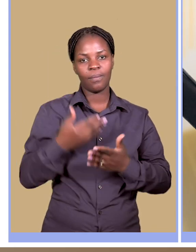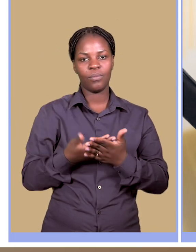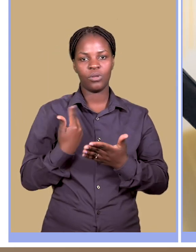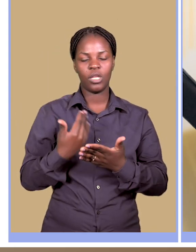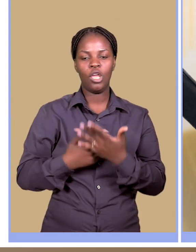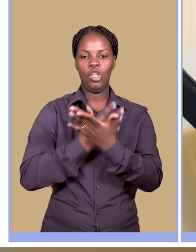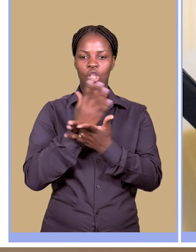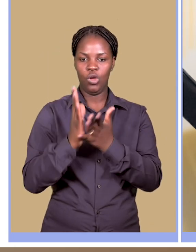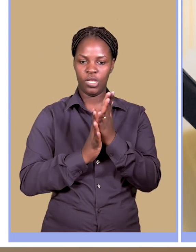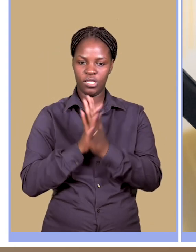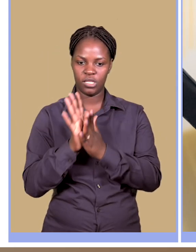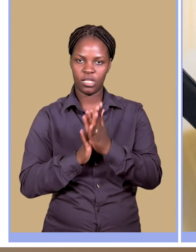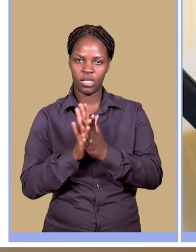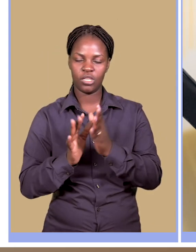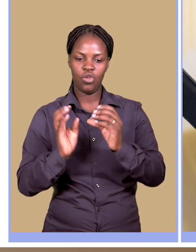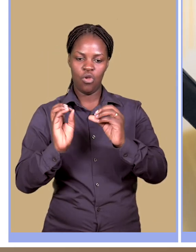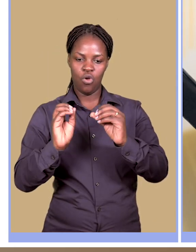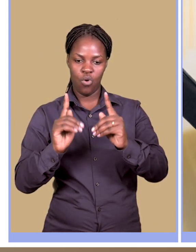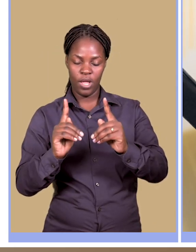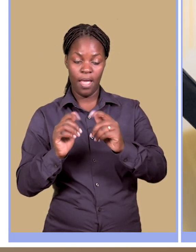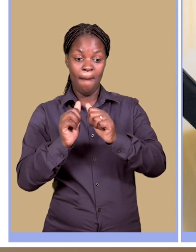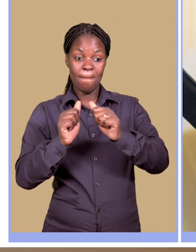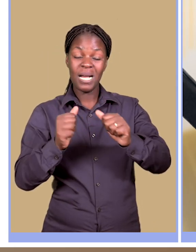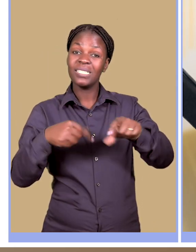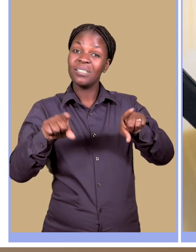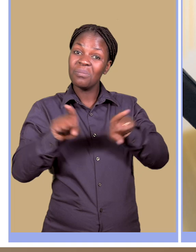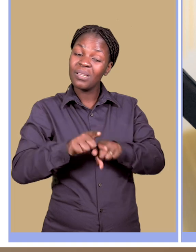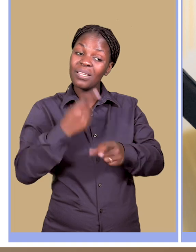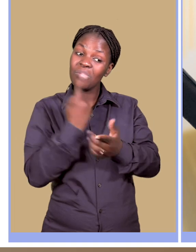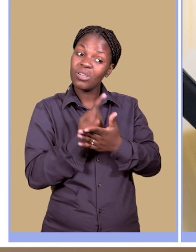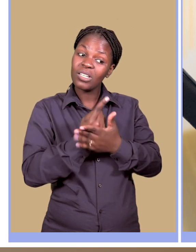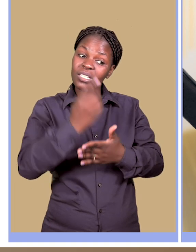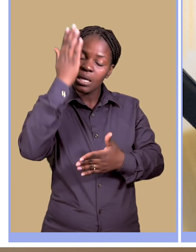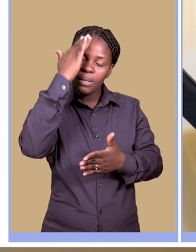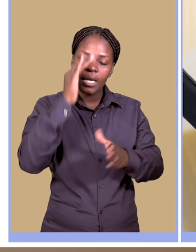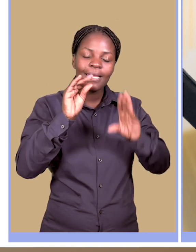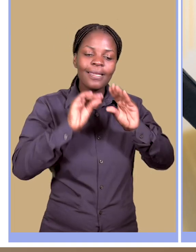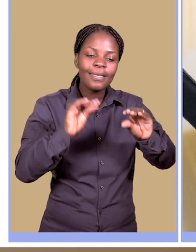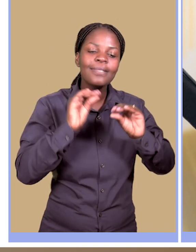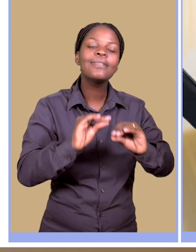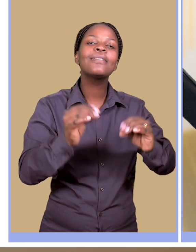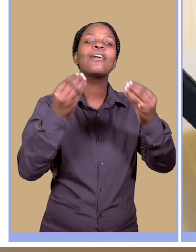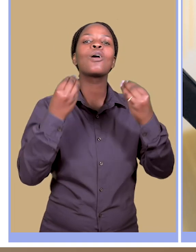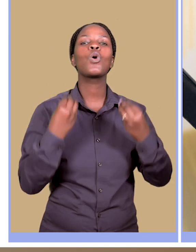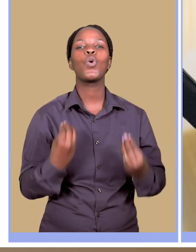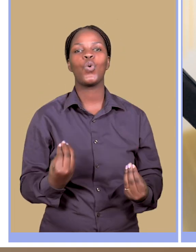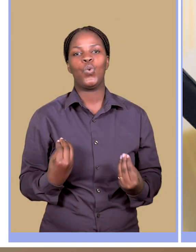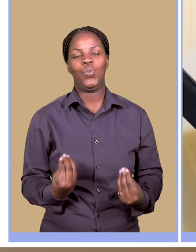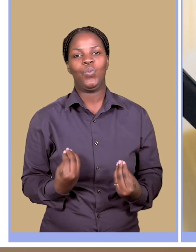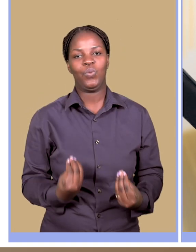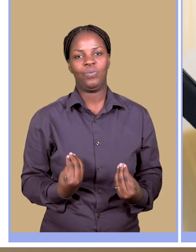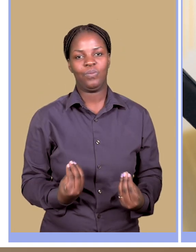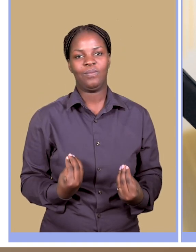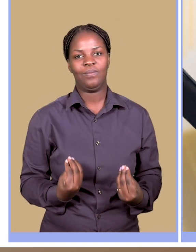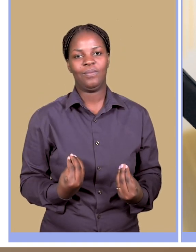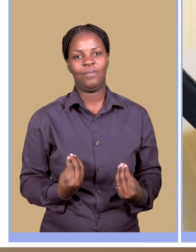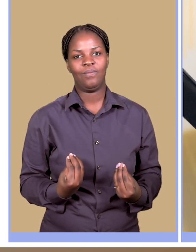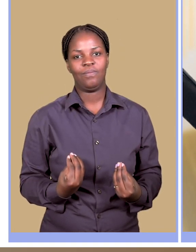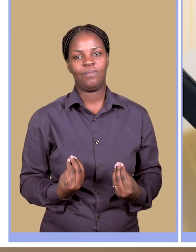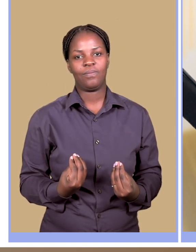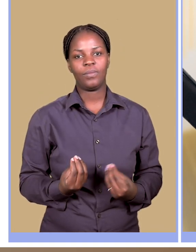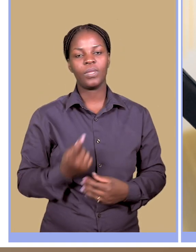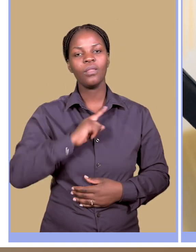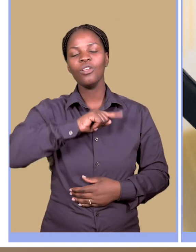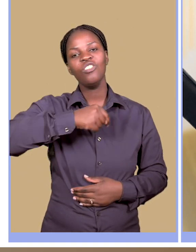pedagogia e conhecimento da língua. 2 elementos que têm que interagir aqui. Acho que ainda não produzimos